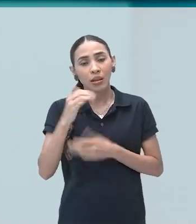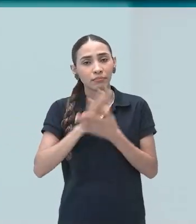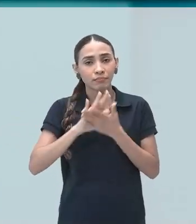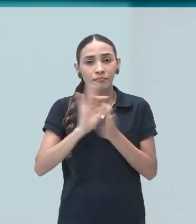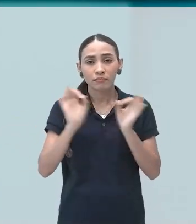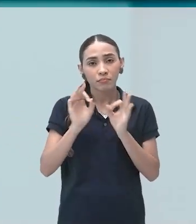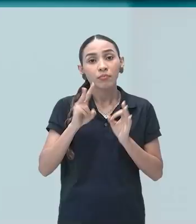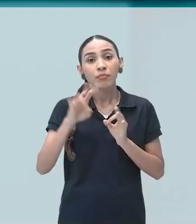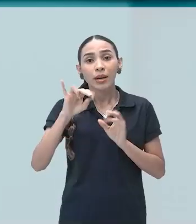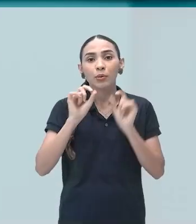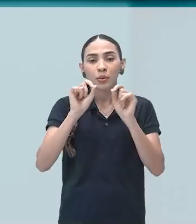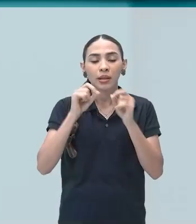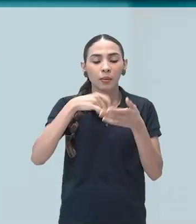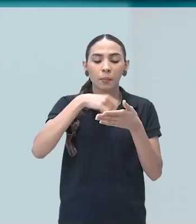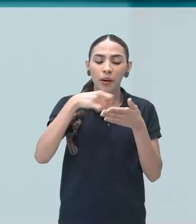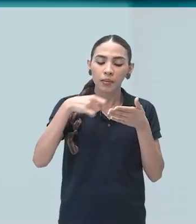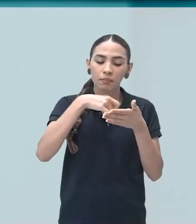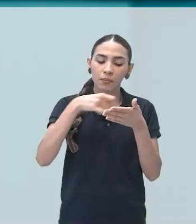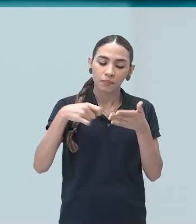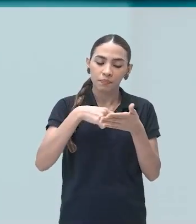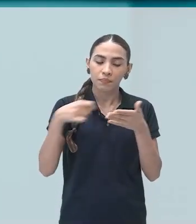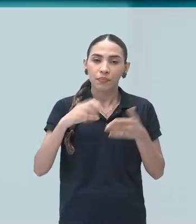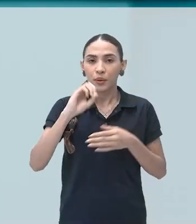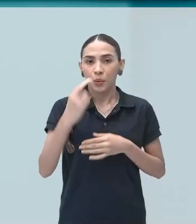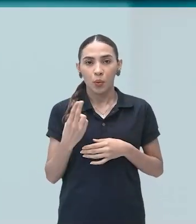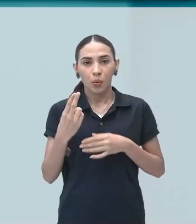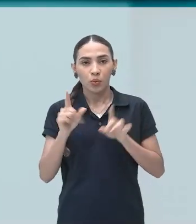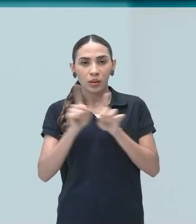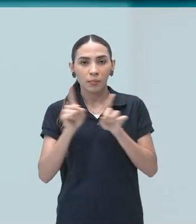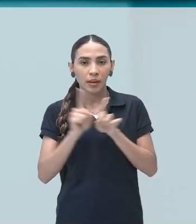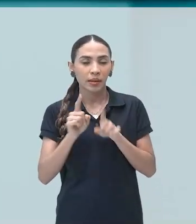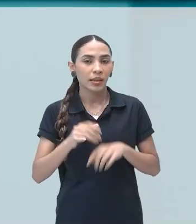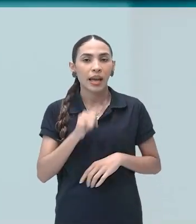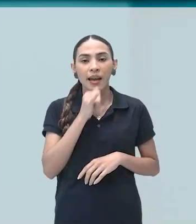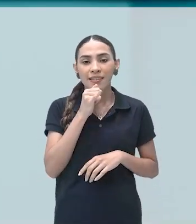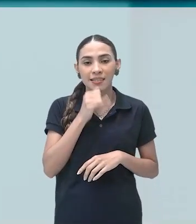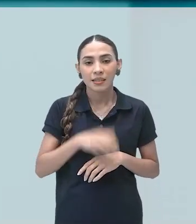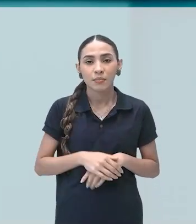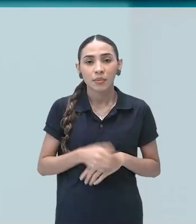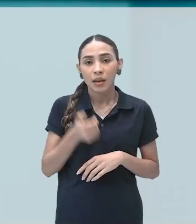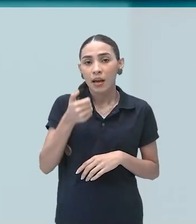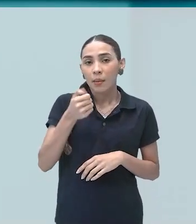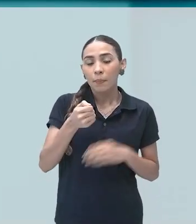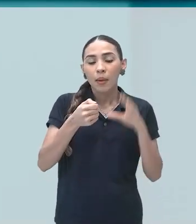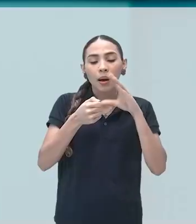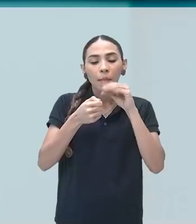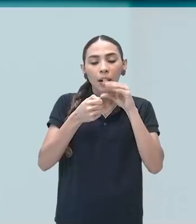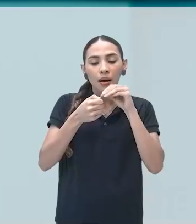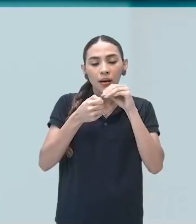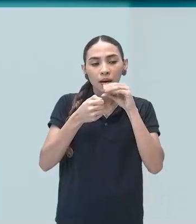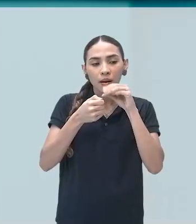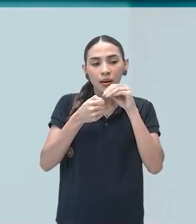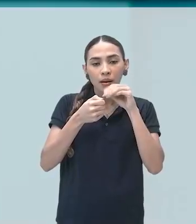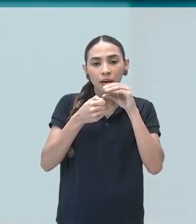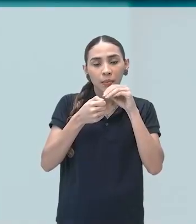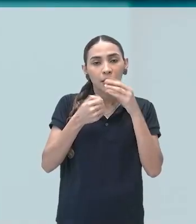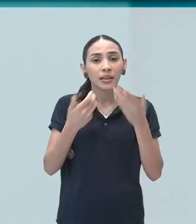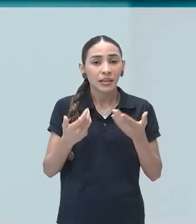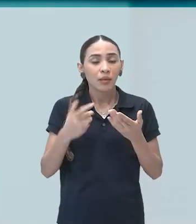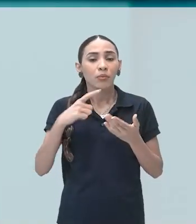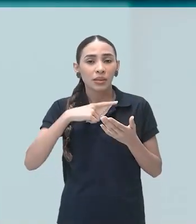vai anotando, não é? Ou então, vai registrar com um gravador de voz. Então, tem